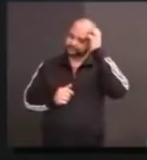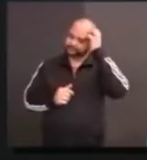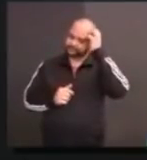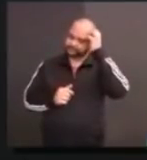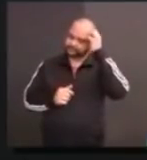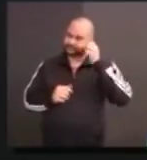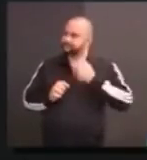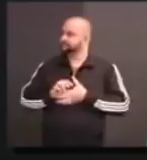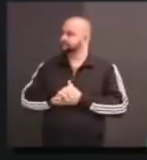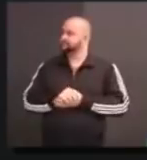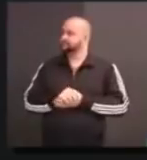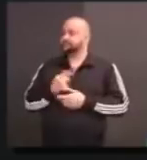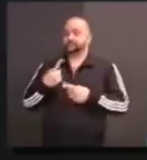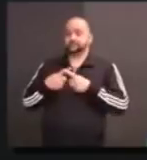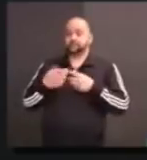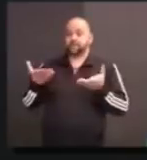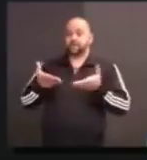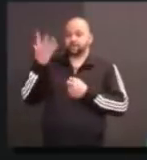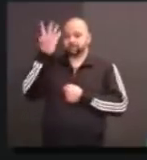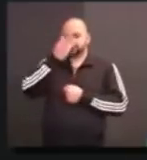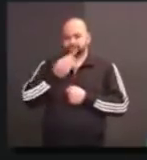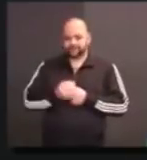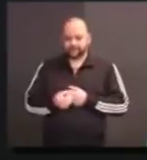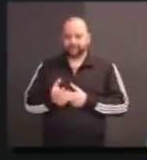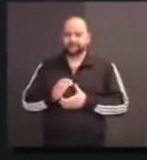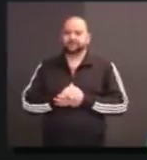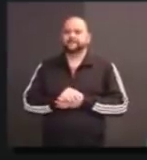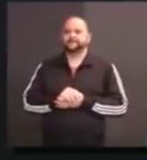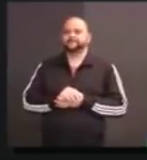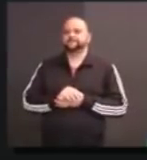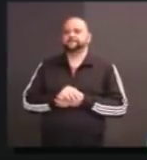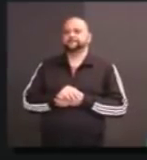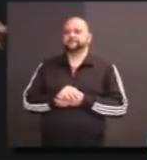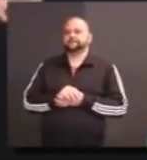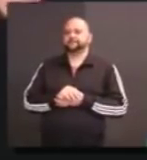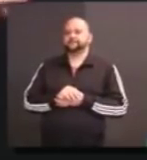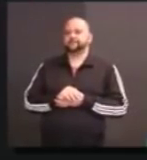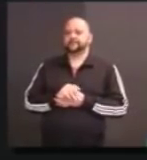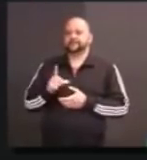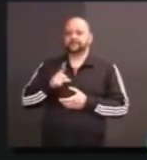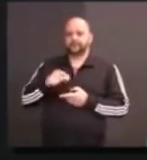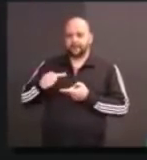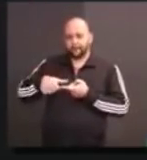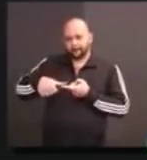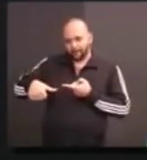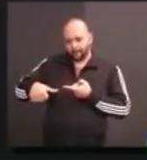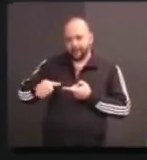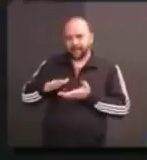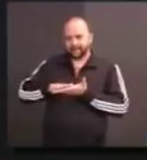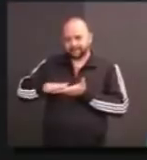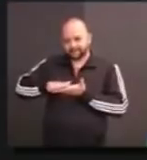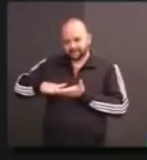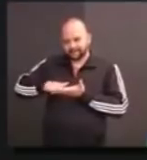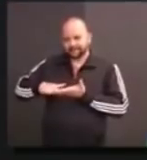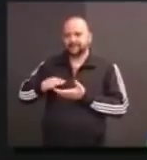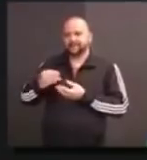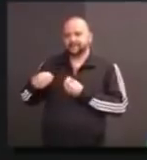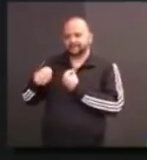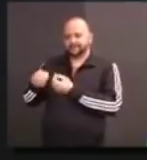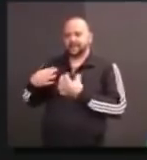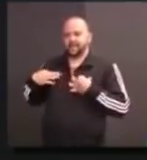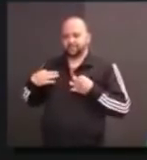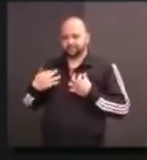Porque hoje em dia é espiritismo que dá sopa, pomada do vovô Pedro, que dá roupinha para os